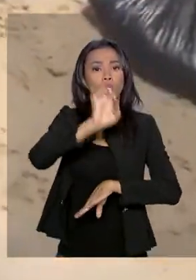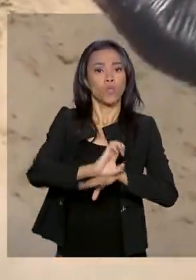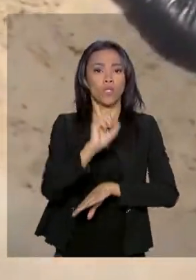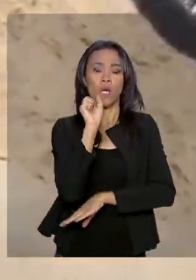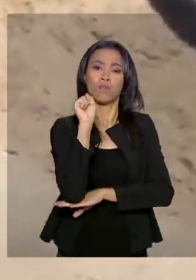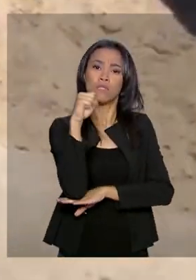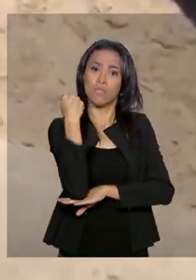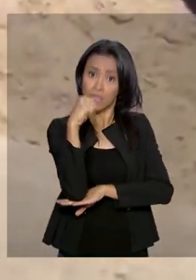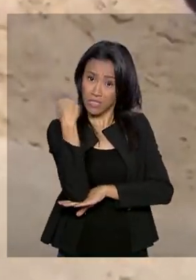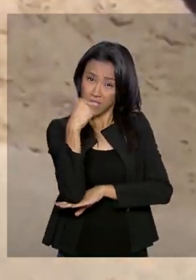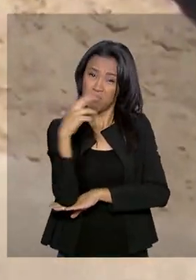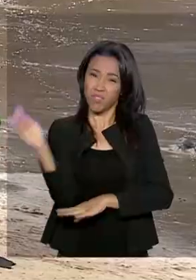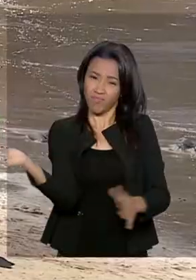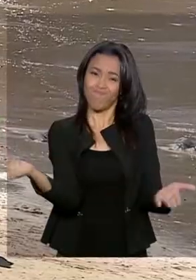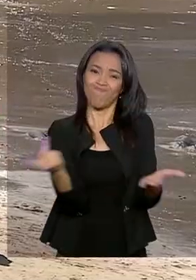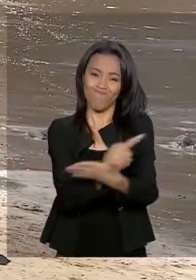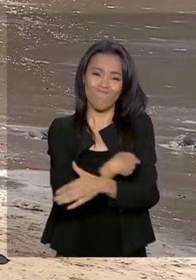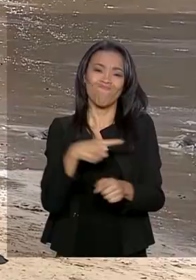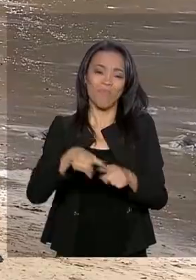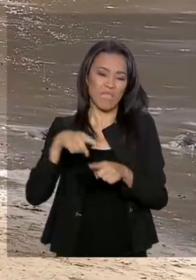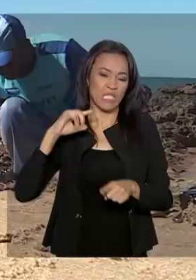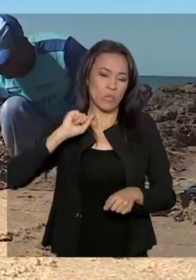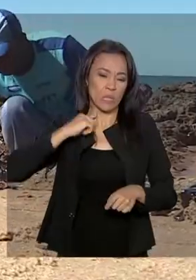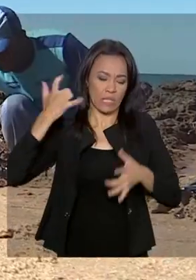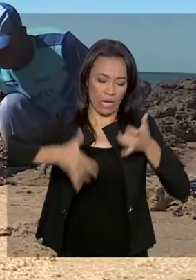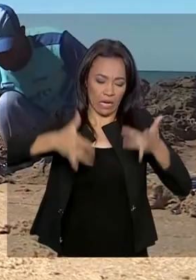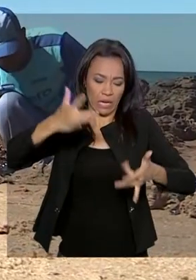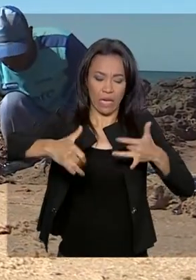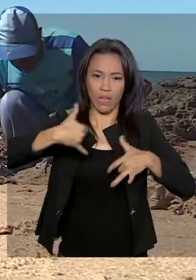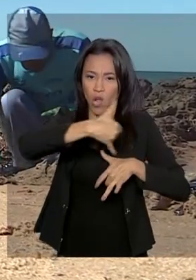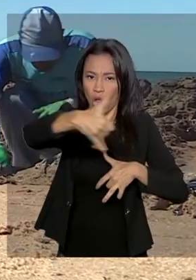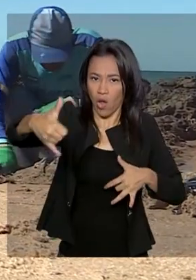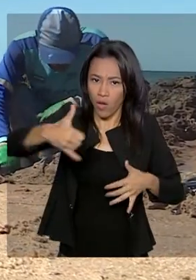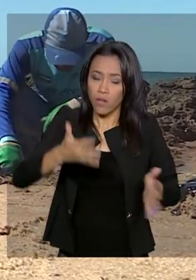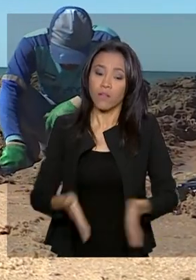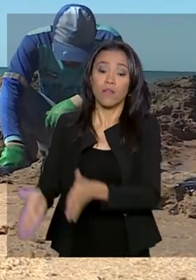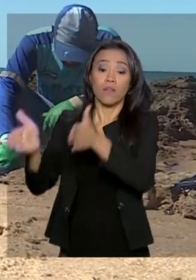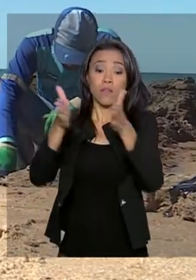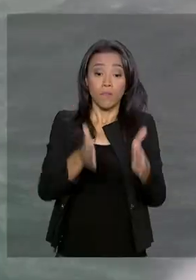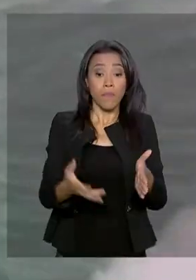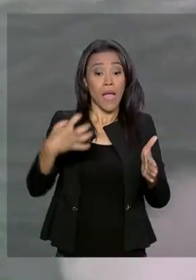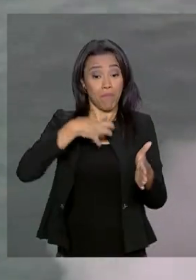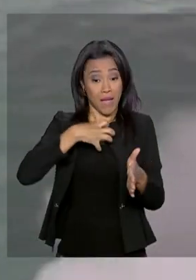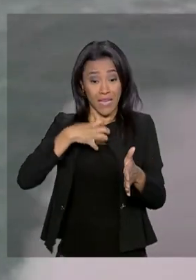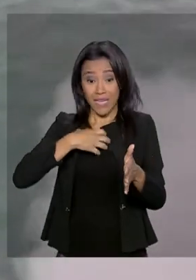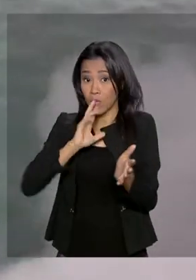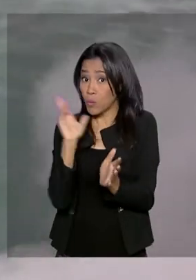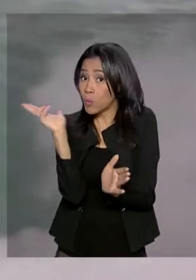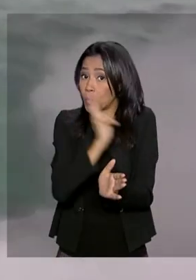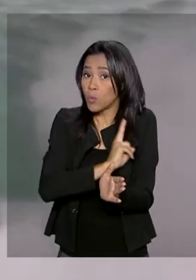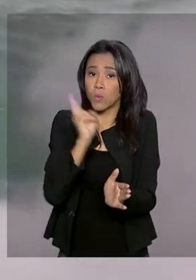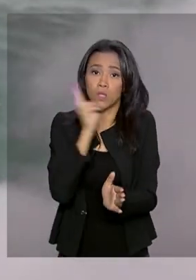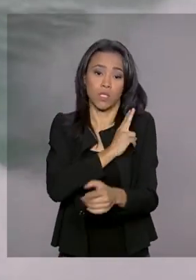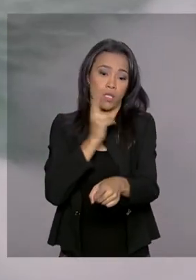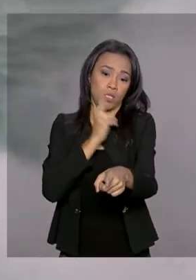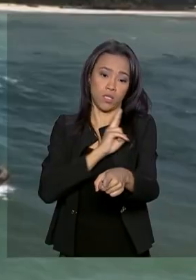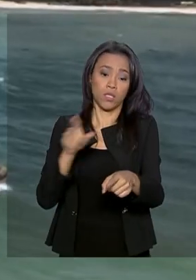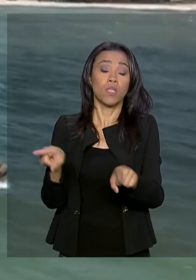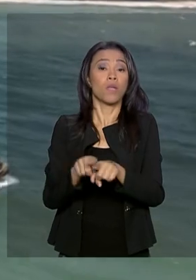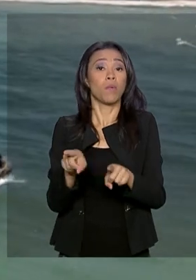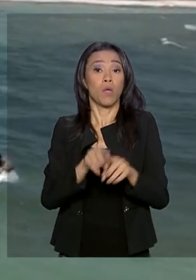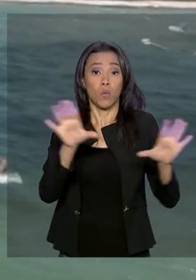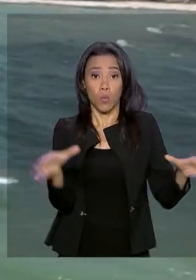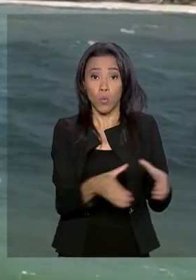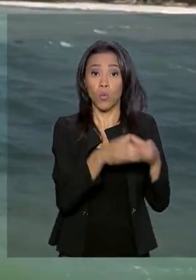praias afetadas pelo derramamento de óleo já a bahia teve reconhecida a situação de emergência além da marinha e